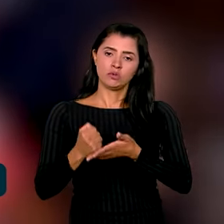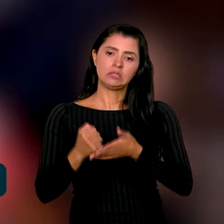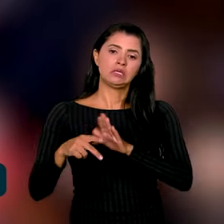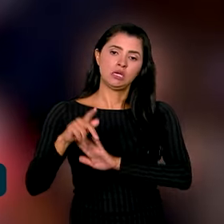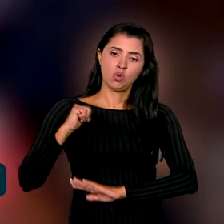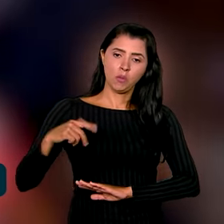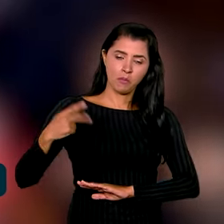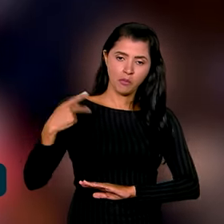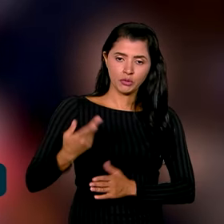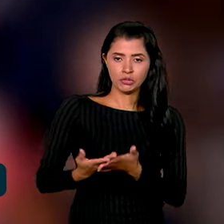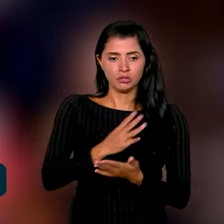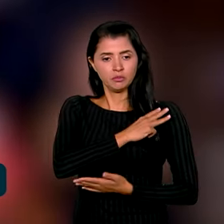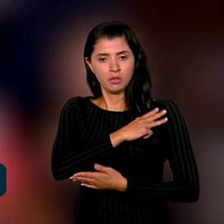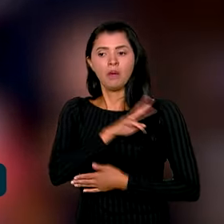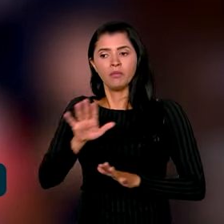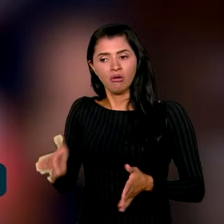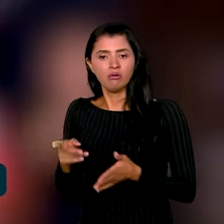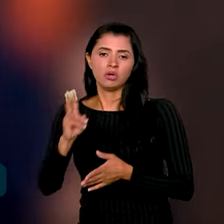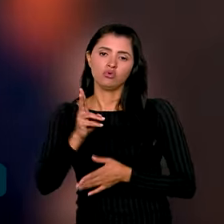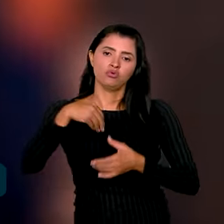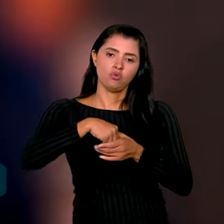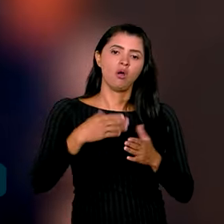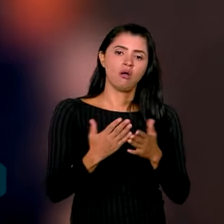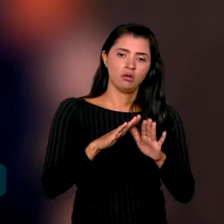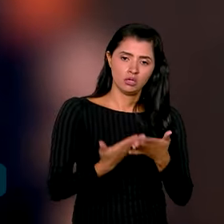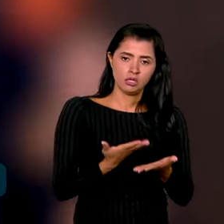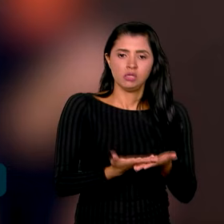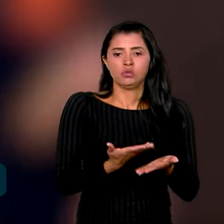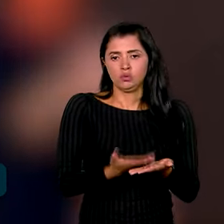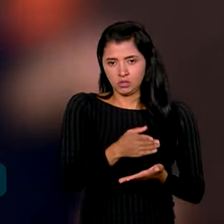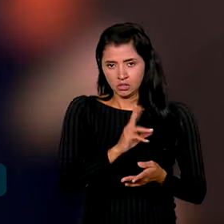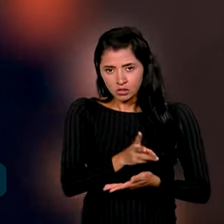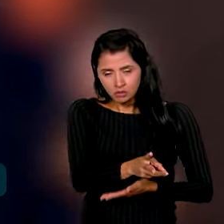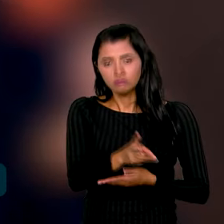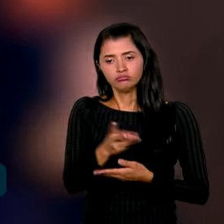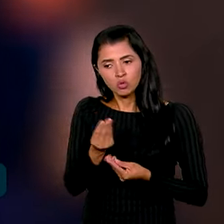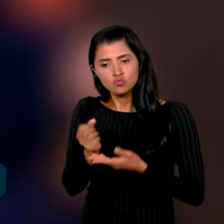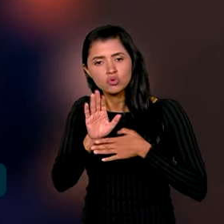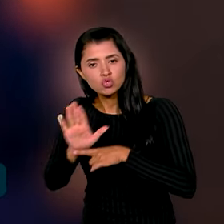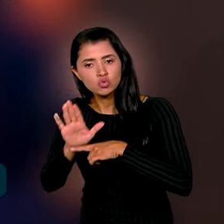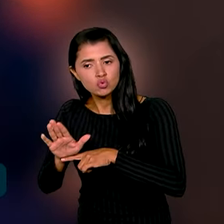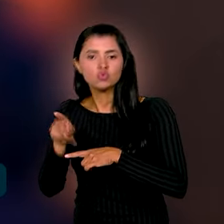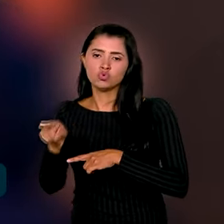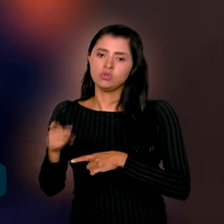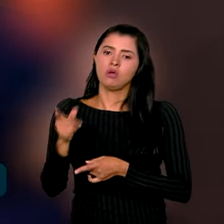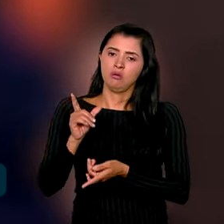médio para incentivar a permanência dele na escola. A gente vai dar uma ajuda mensal e vai ter